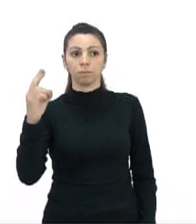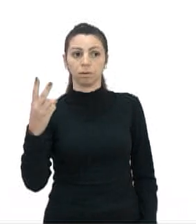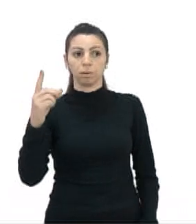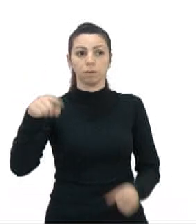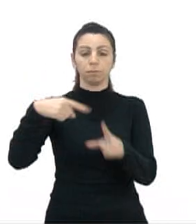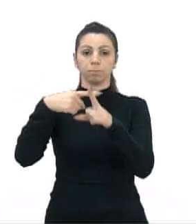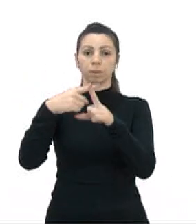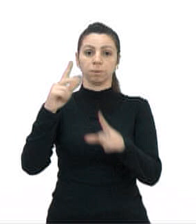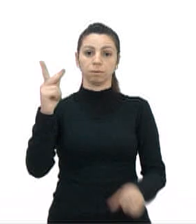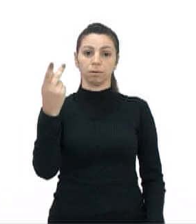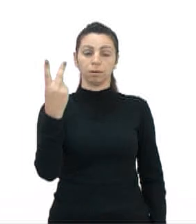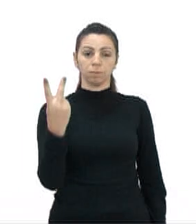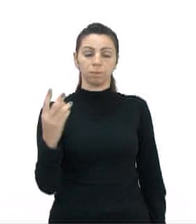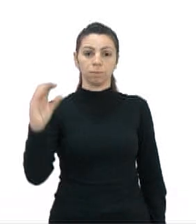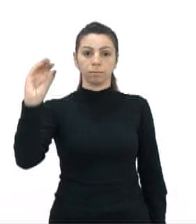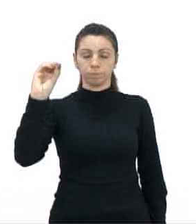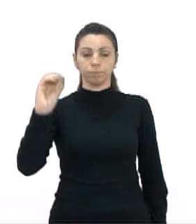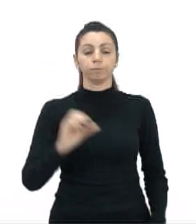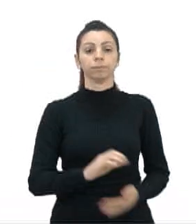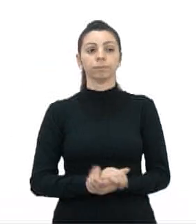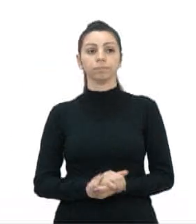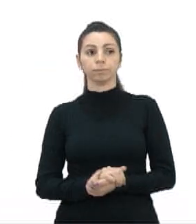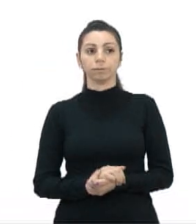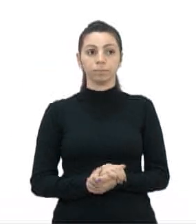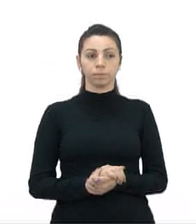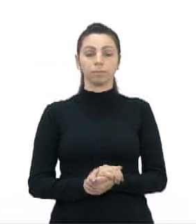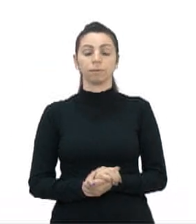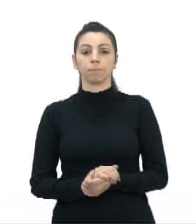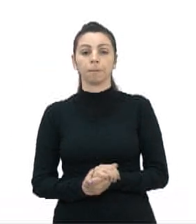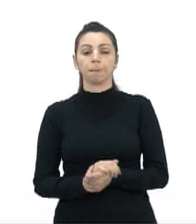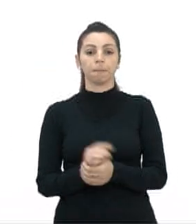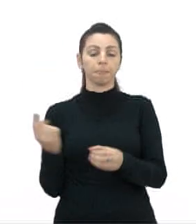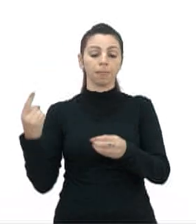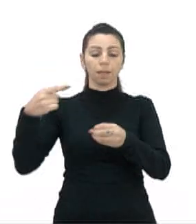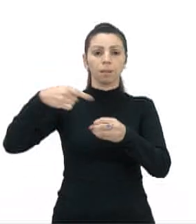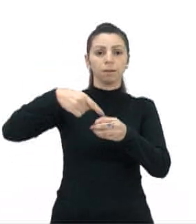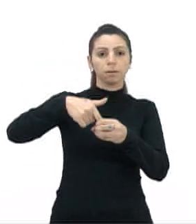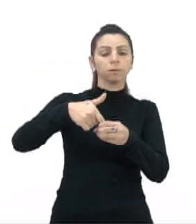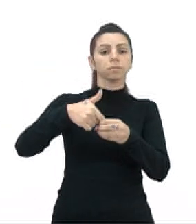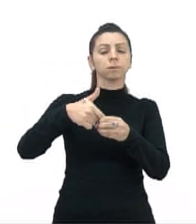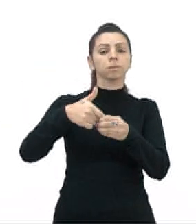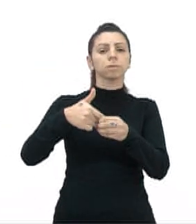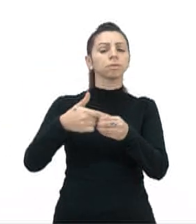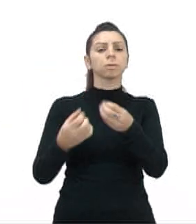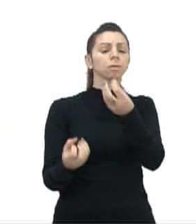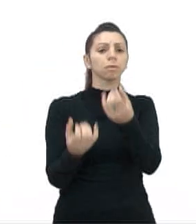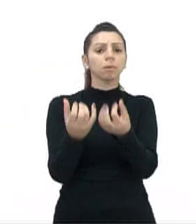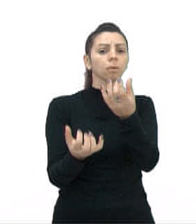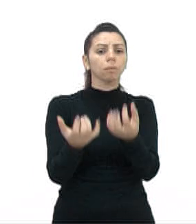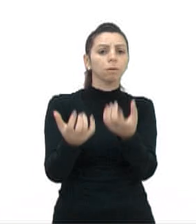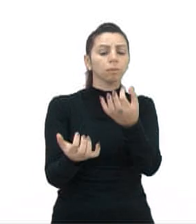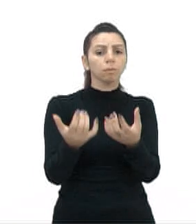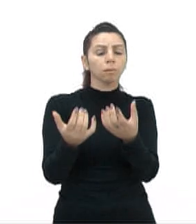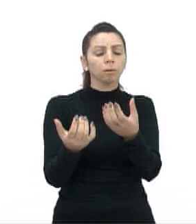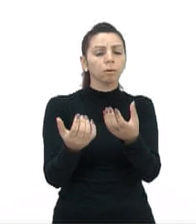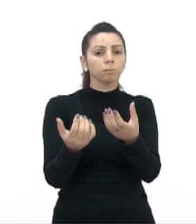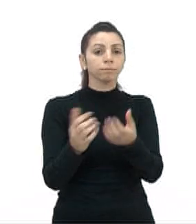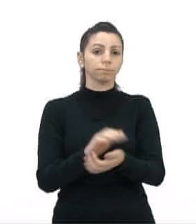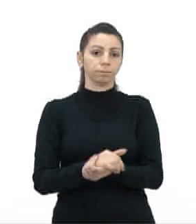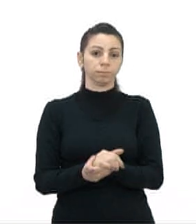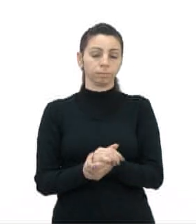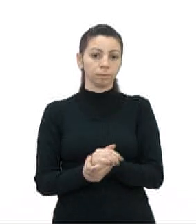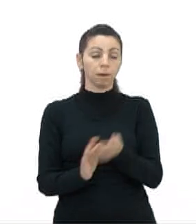de dióxido de carbono, CO2, produzido na queima de 1 mol de octano? Tá? Qual que é a primeira coisa que eu preciso